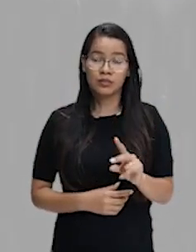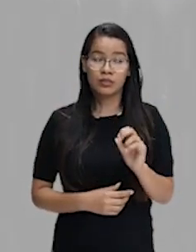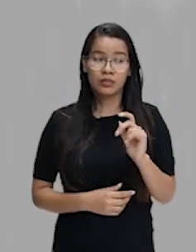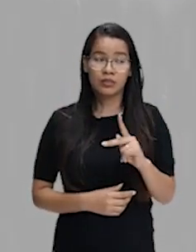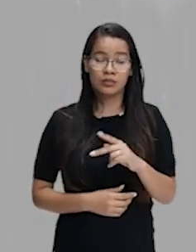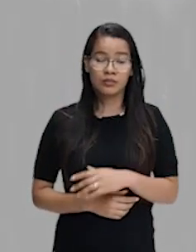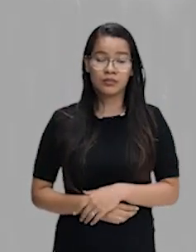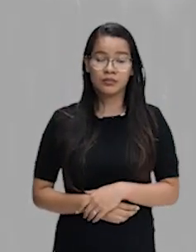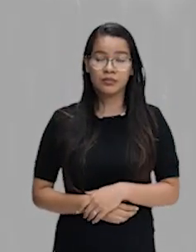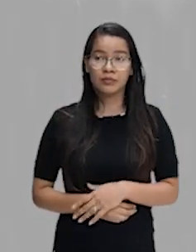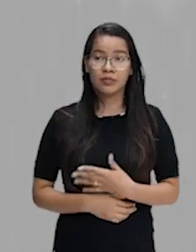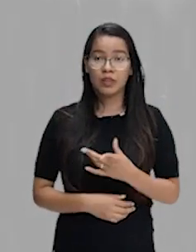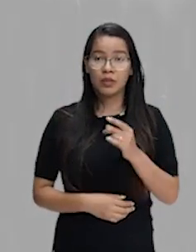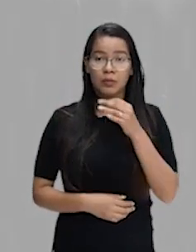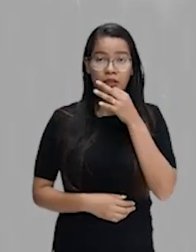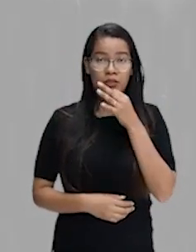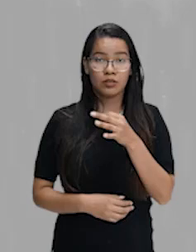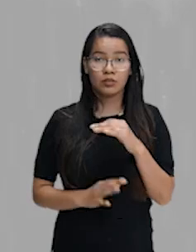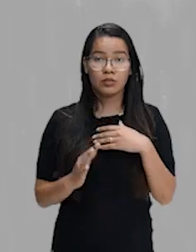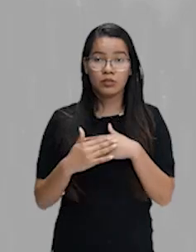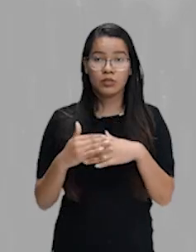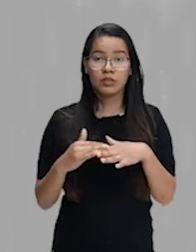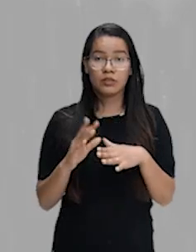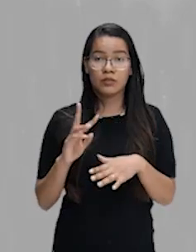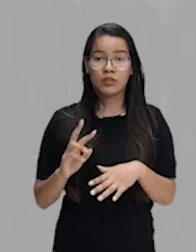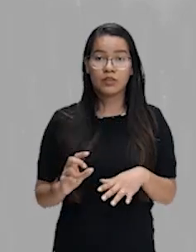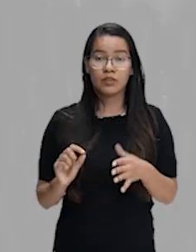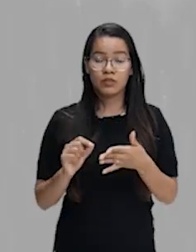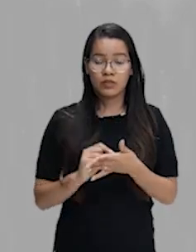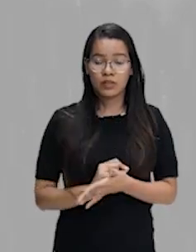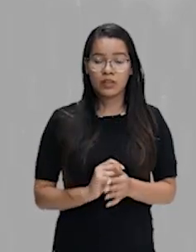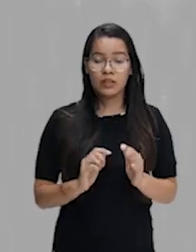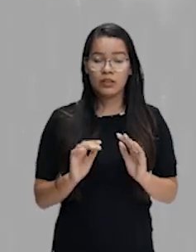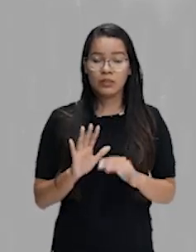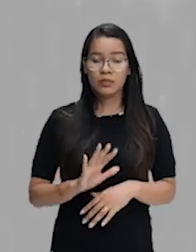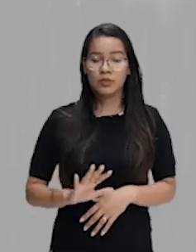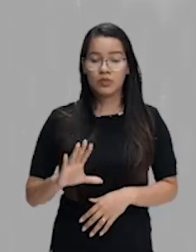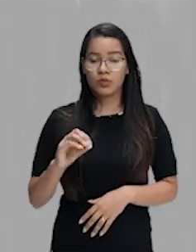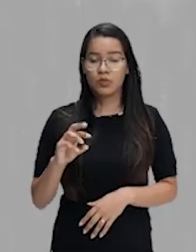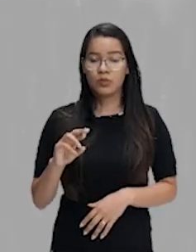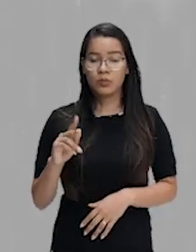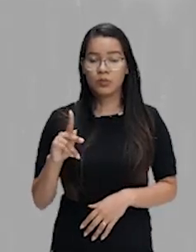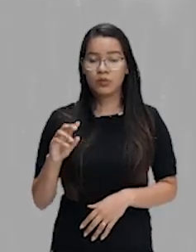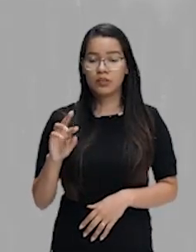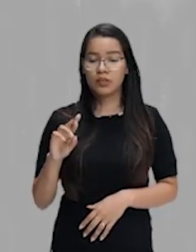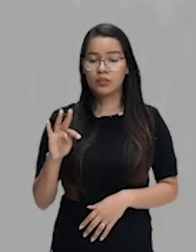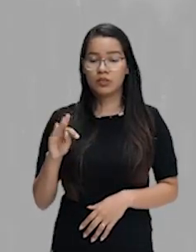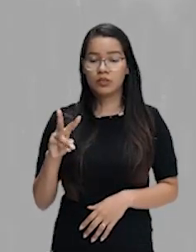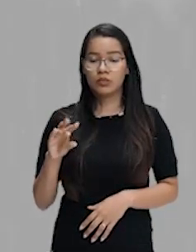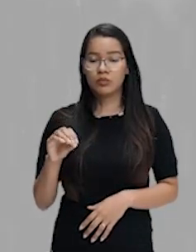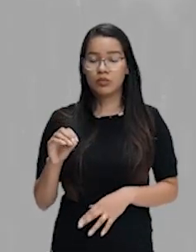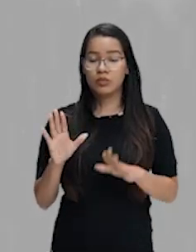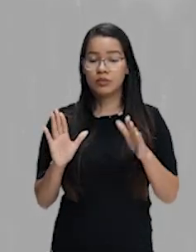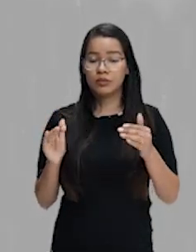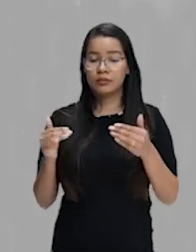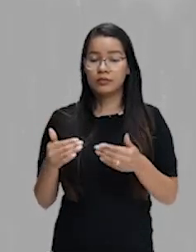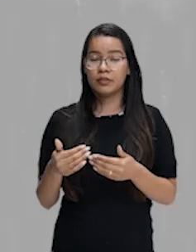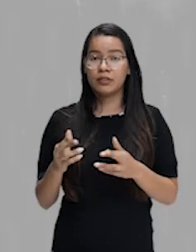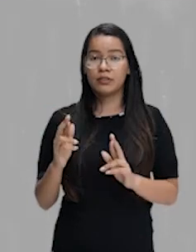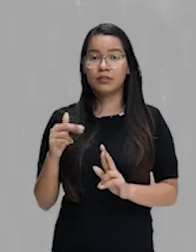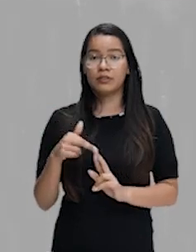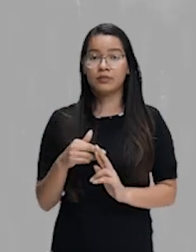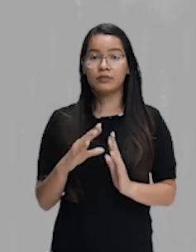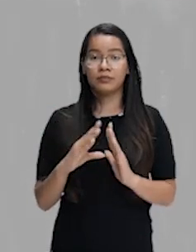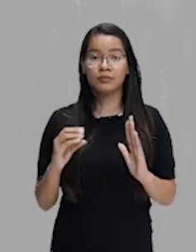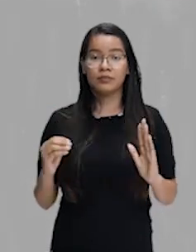Então, se liga na dica aí. Toda vez que tiver ambiente corporativo, refere-se ao modelo tradicional. As novas formas de trabalho são fora